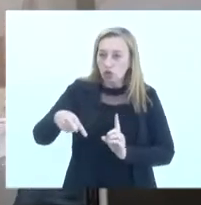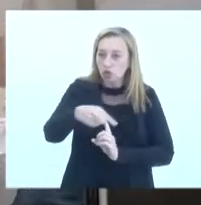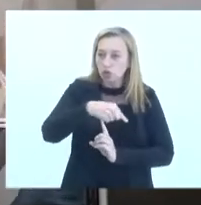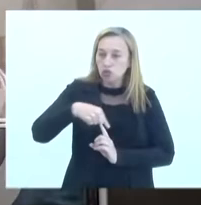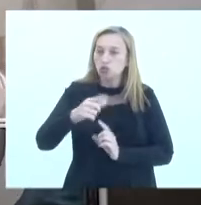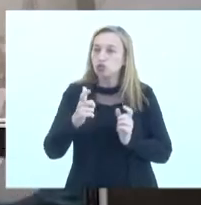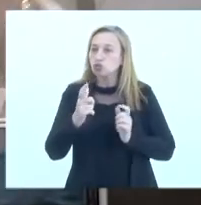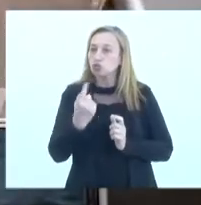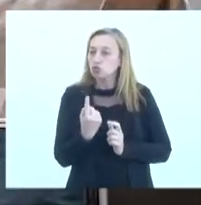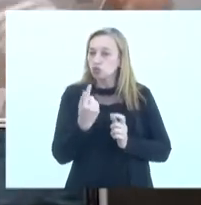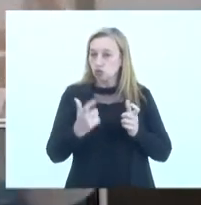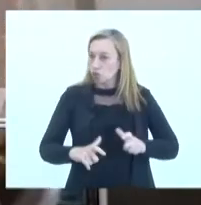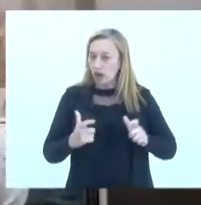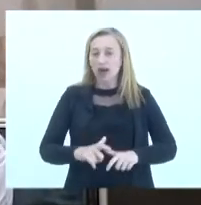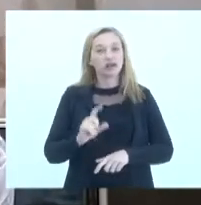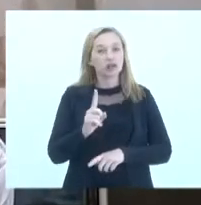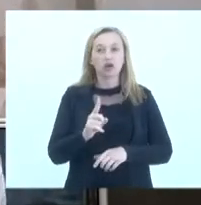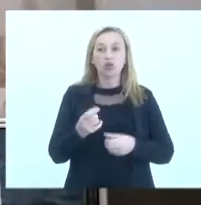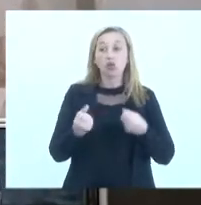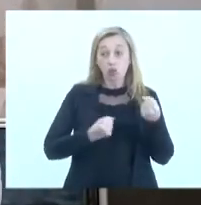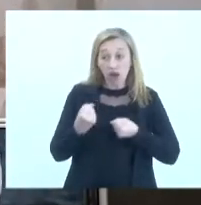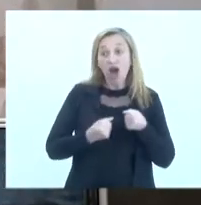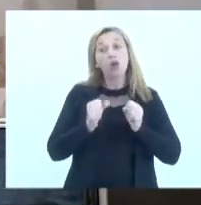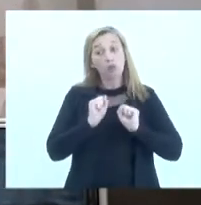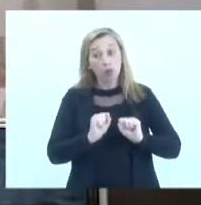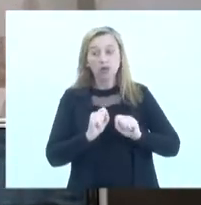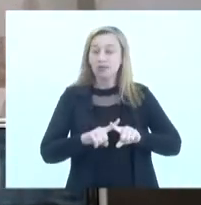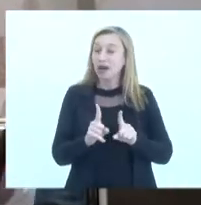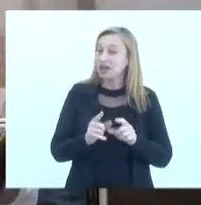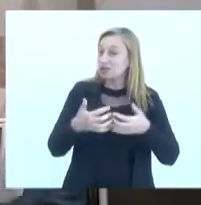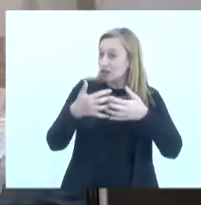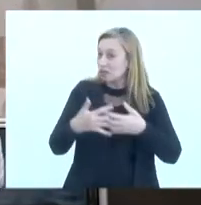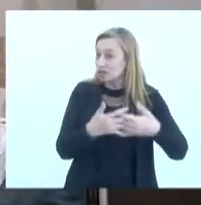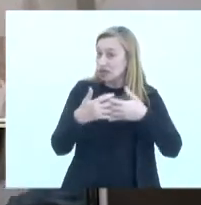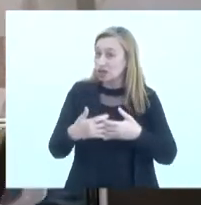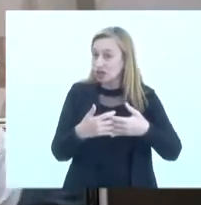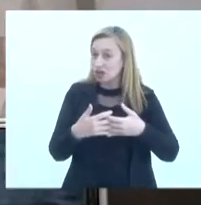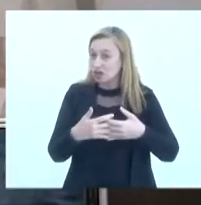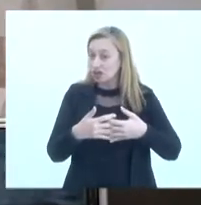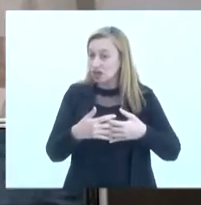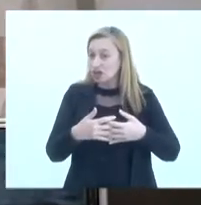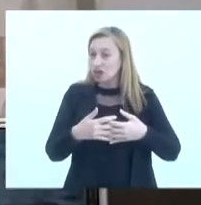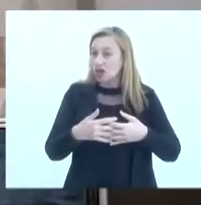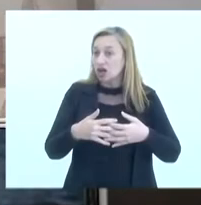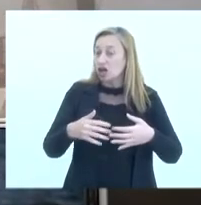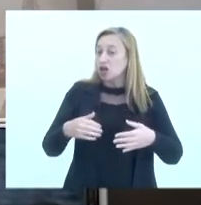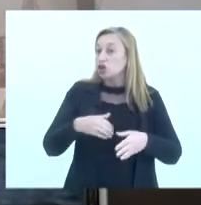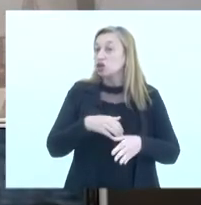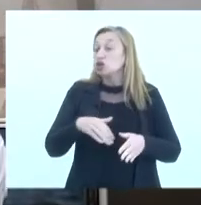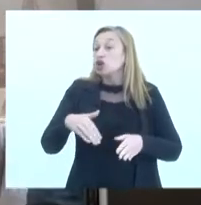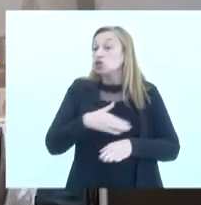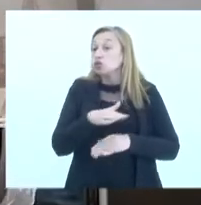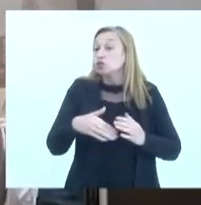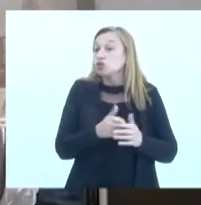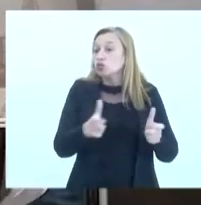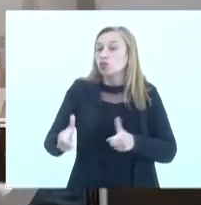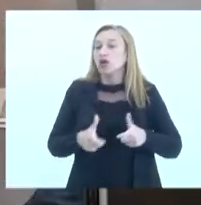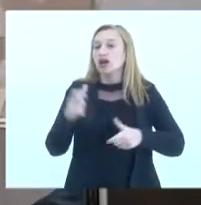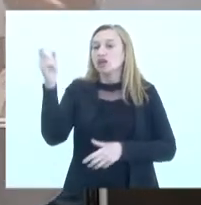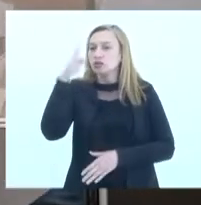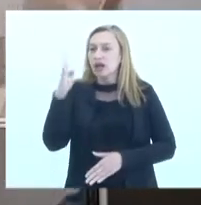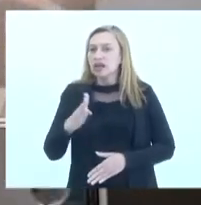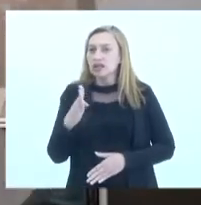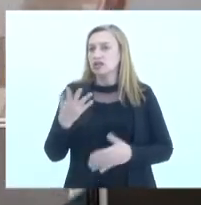Quando é o automóvel, ele, às vezes, circula na região. Mas os caminhões circulam a nível Brasil. Então, o que ocorreu